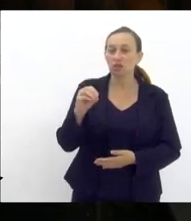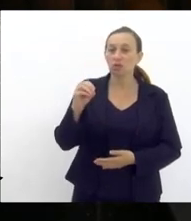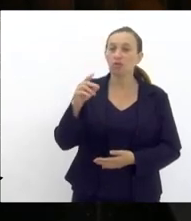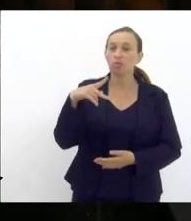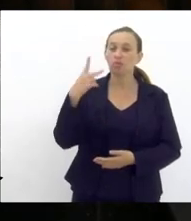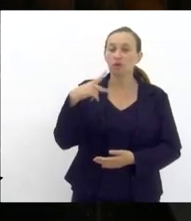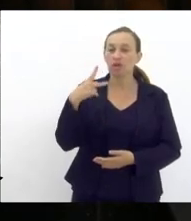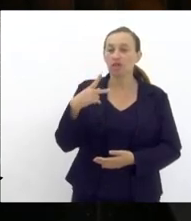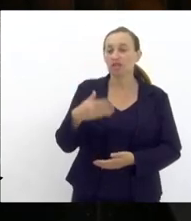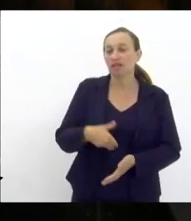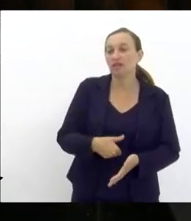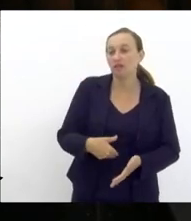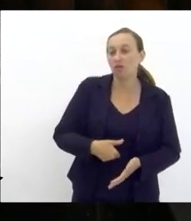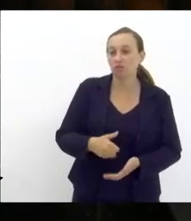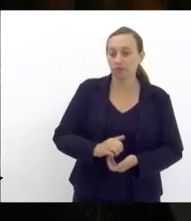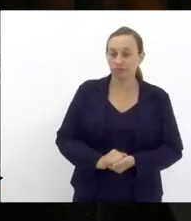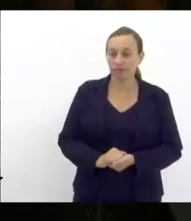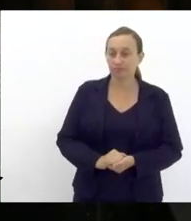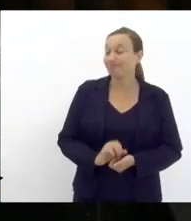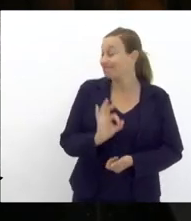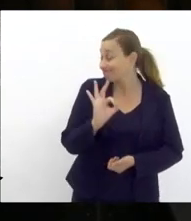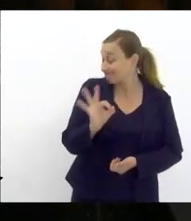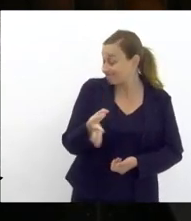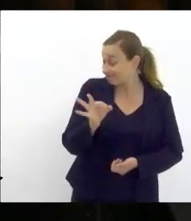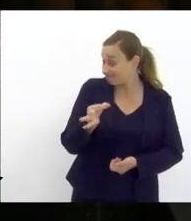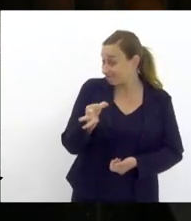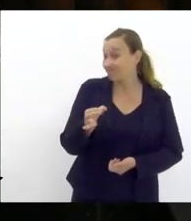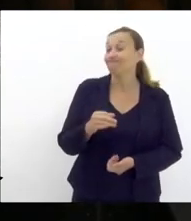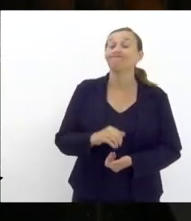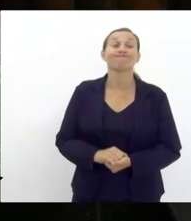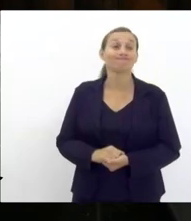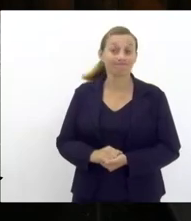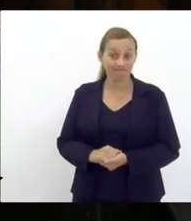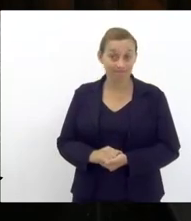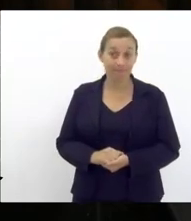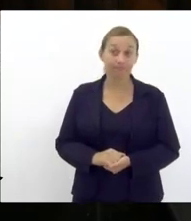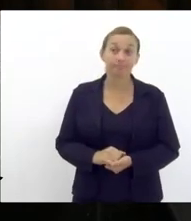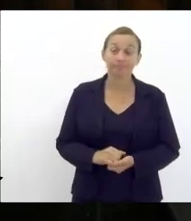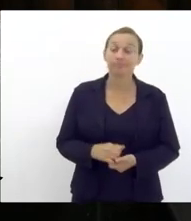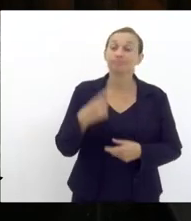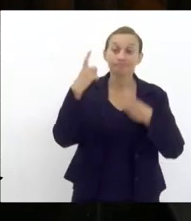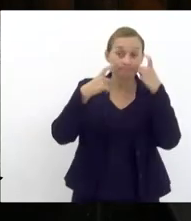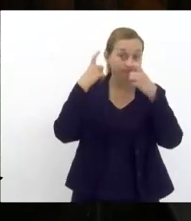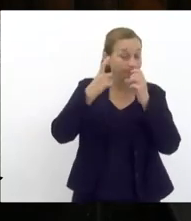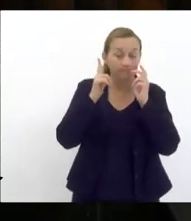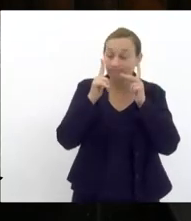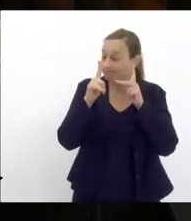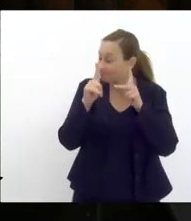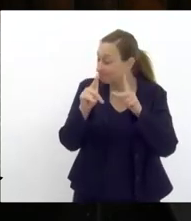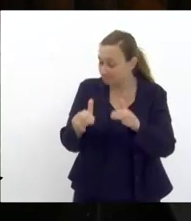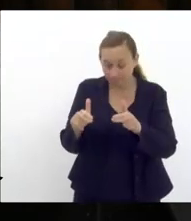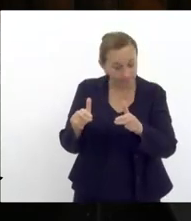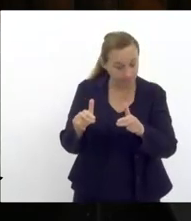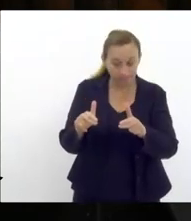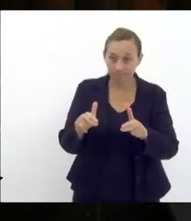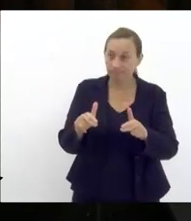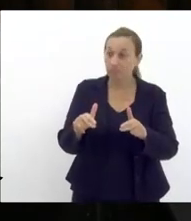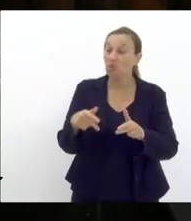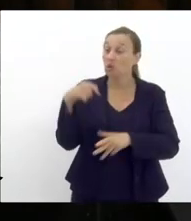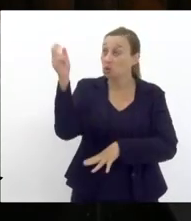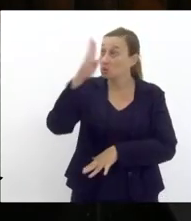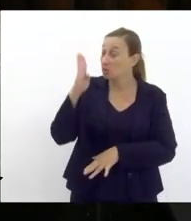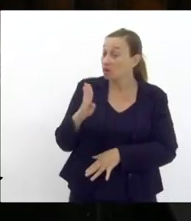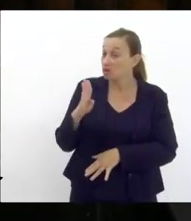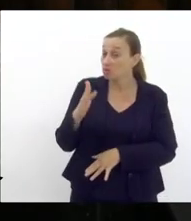Fome exatamente com a mesma preocupação e o Brasil